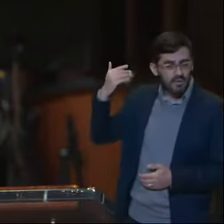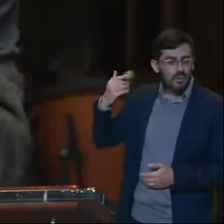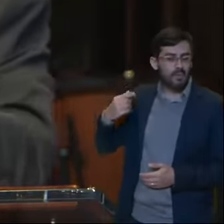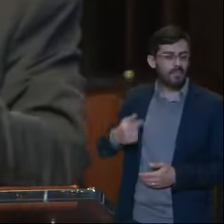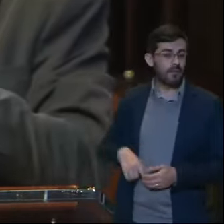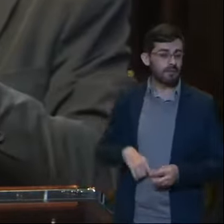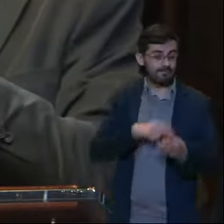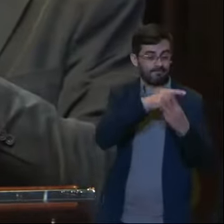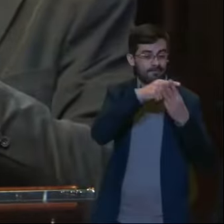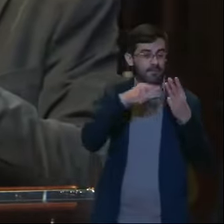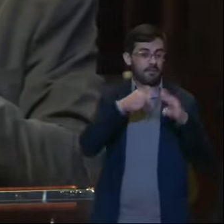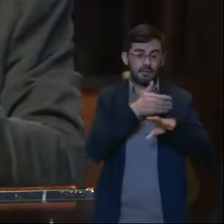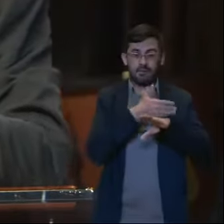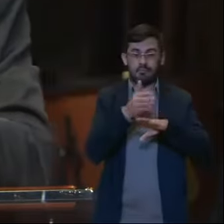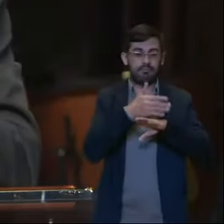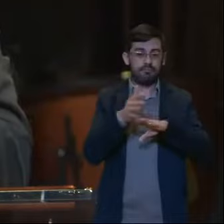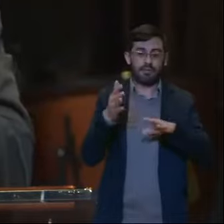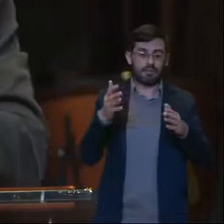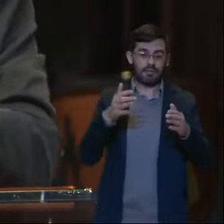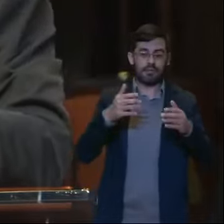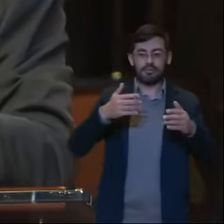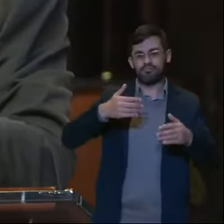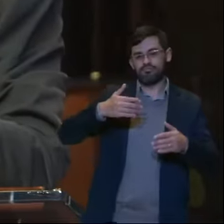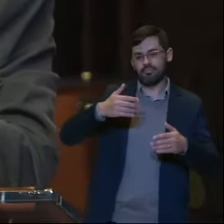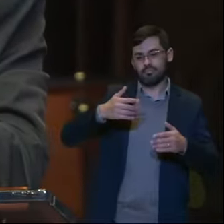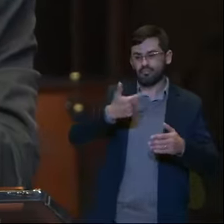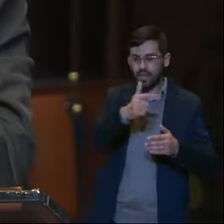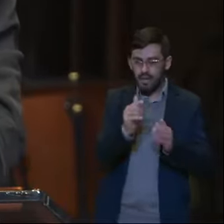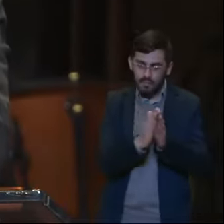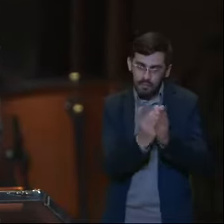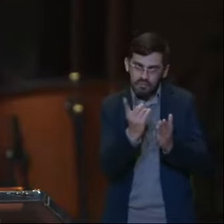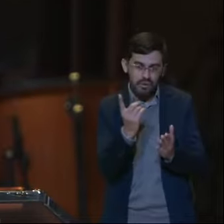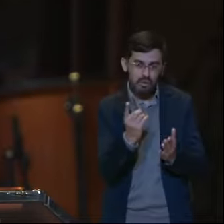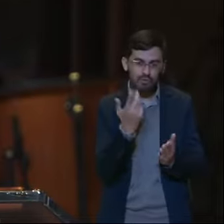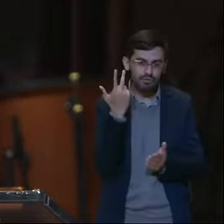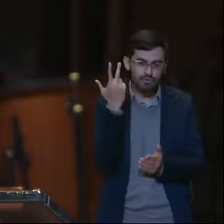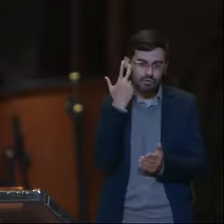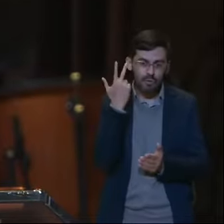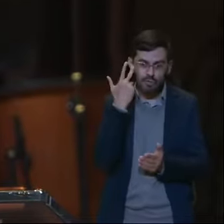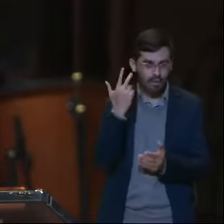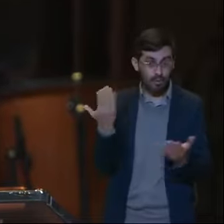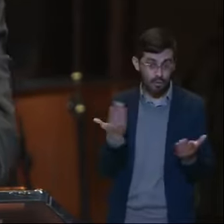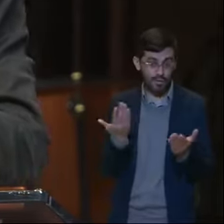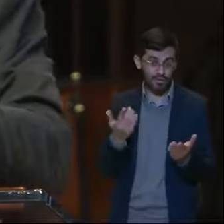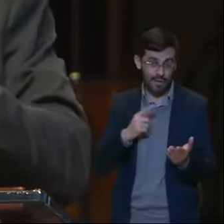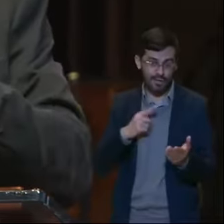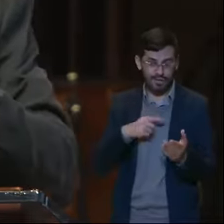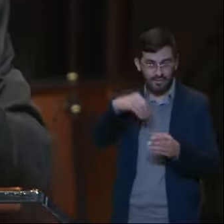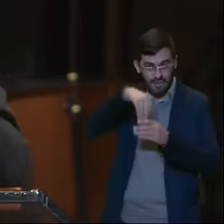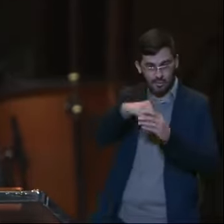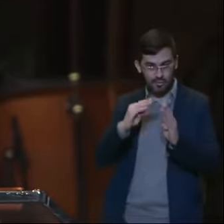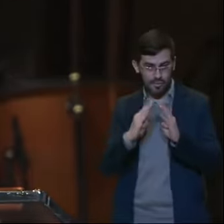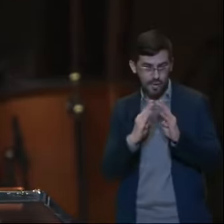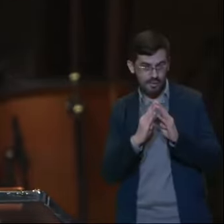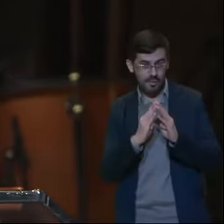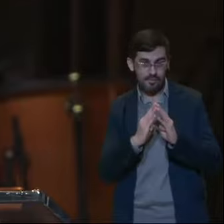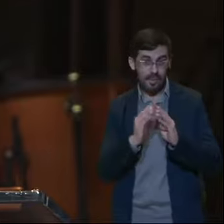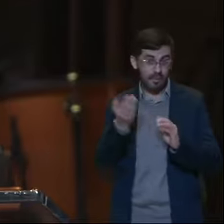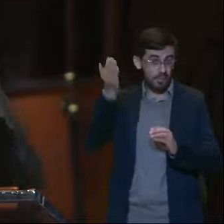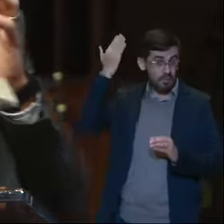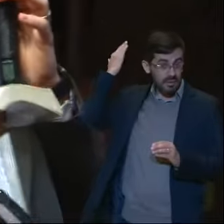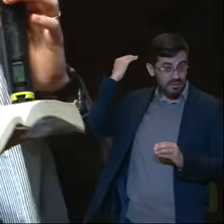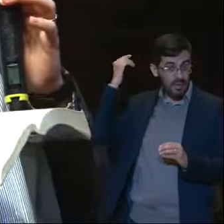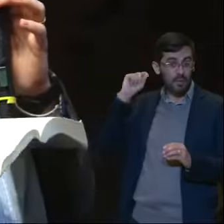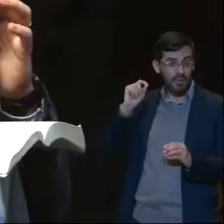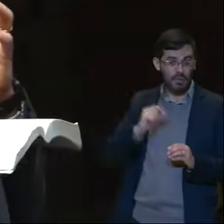práticas públicas. Eles não tinham a Bíblia disponível em cada casa como nós temos hoje. A Bíblia, ela ficava na sinagoga, ficava